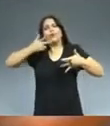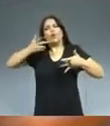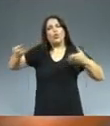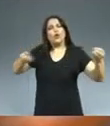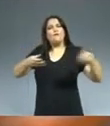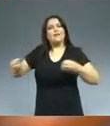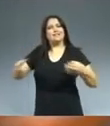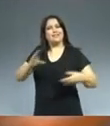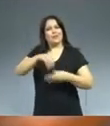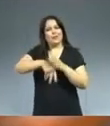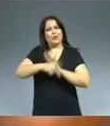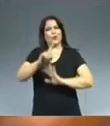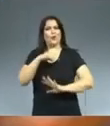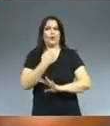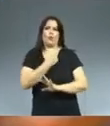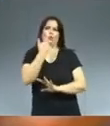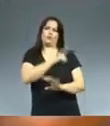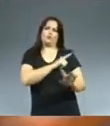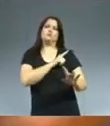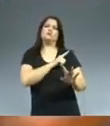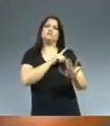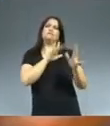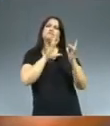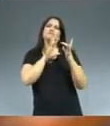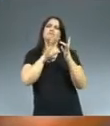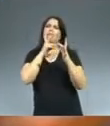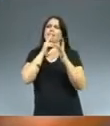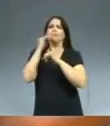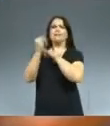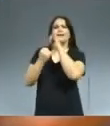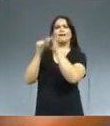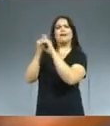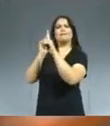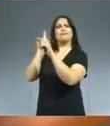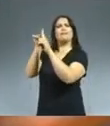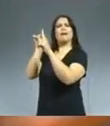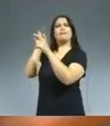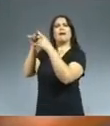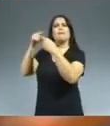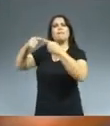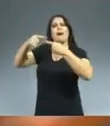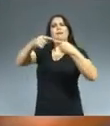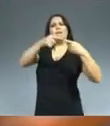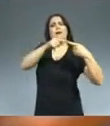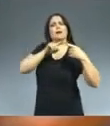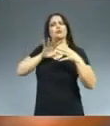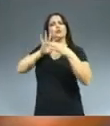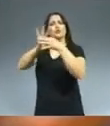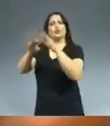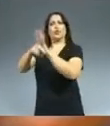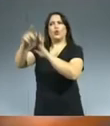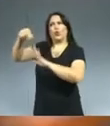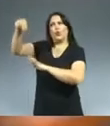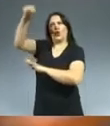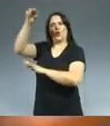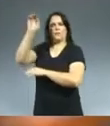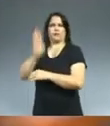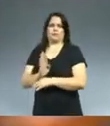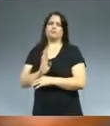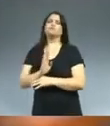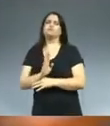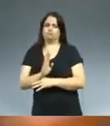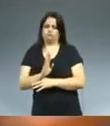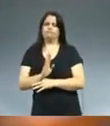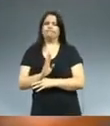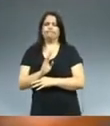inovações para poder a gente levar essa coletividade a a todas essas populações do norte do Brasil e aí